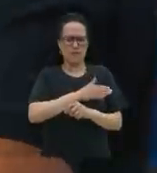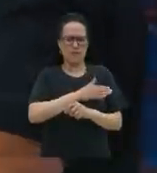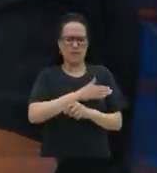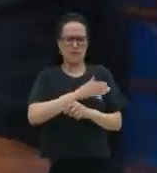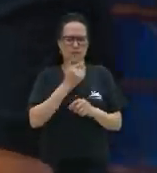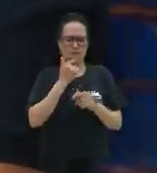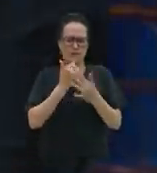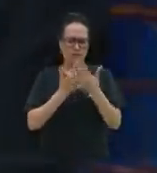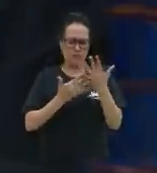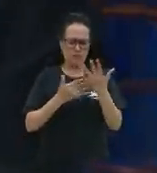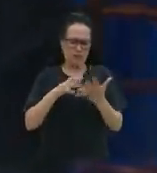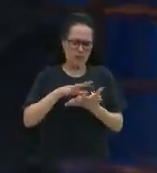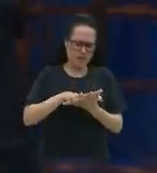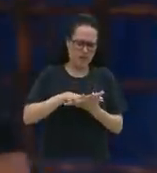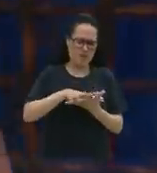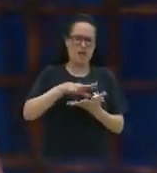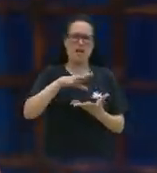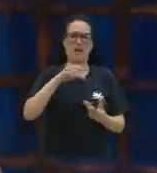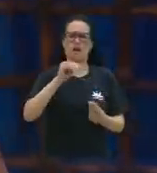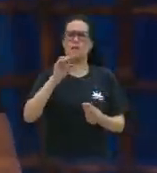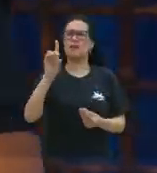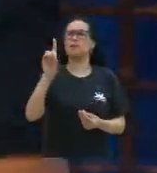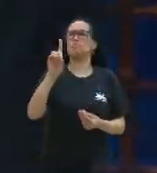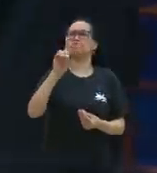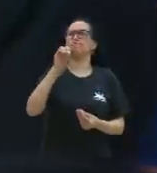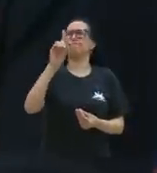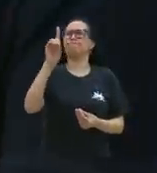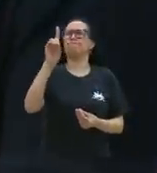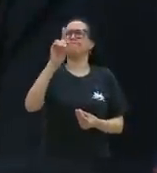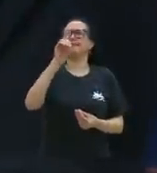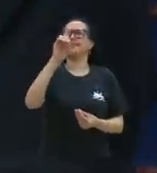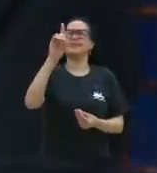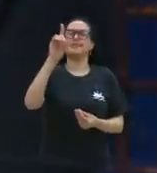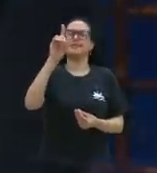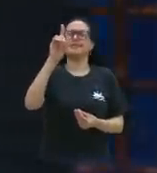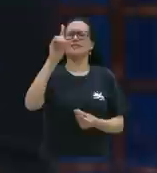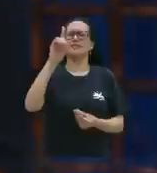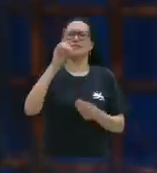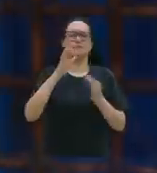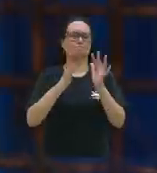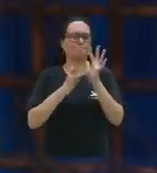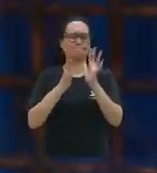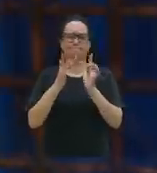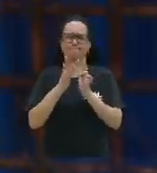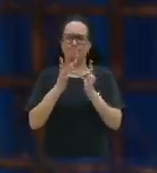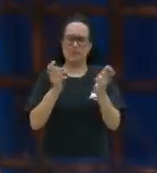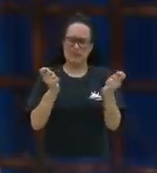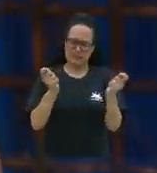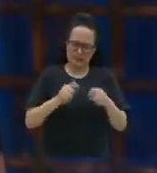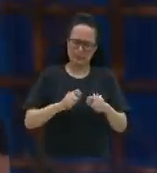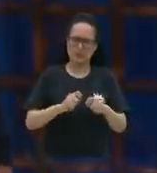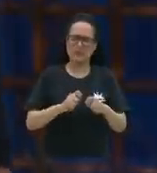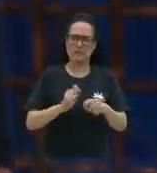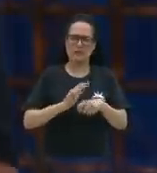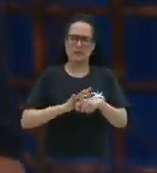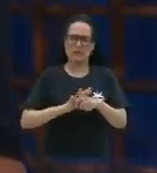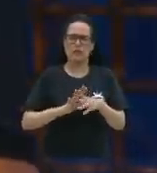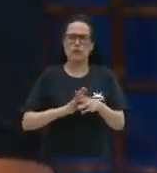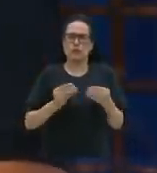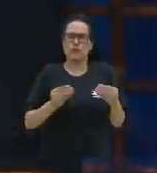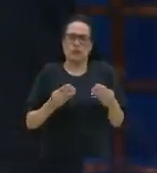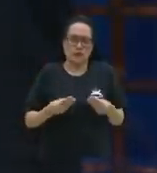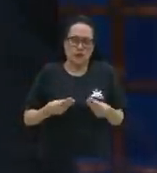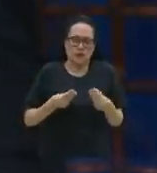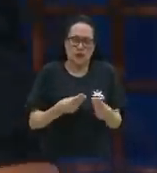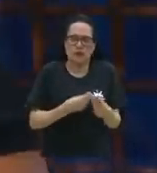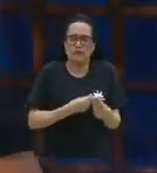divindade daquele que é capaz de curar, de ressuscitar, de trazer, de dar vida aos mortos,